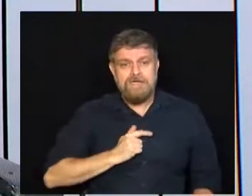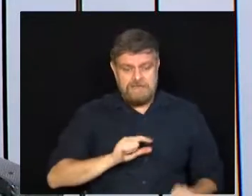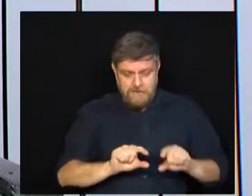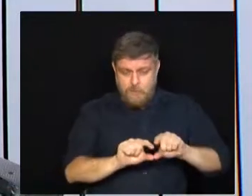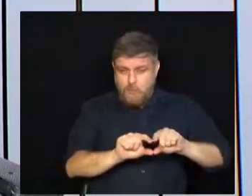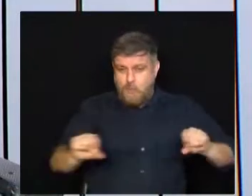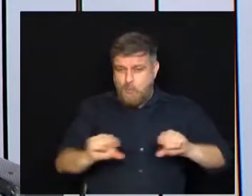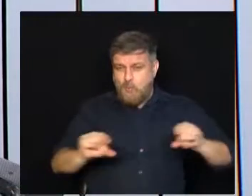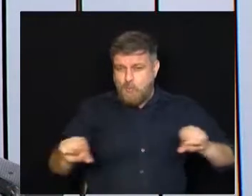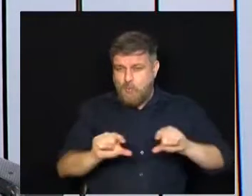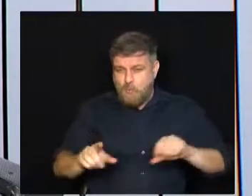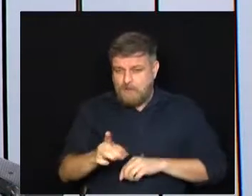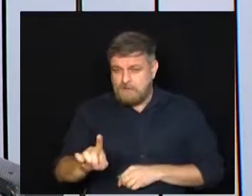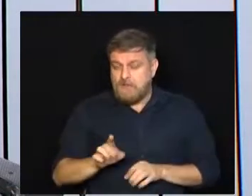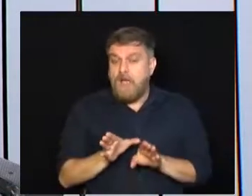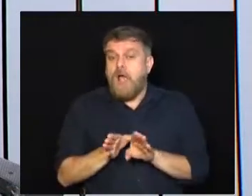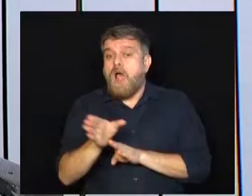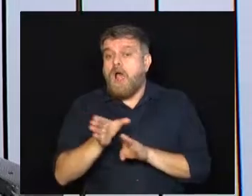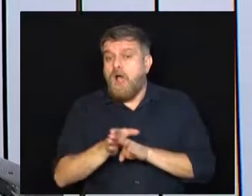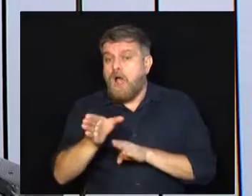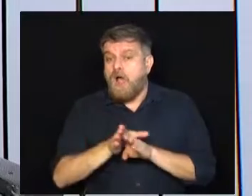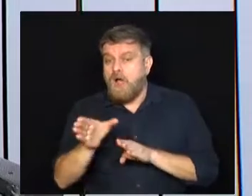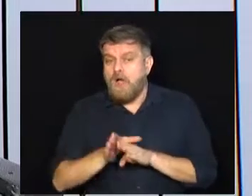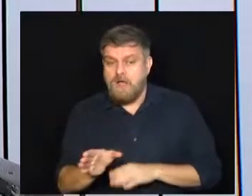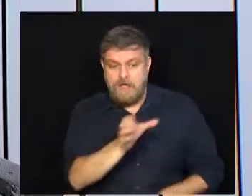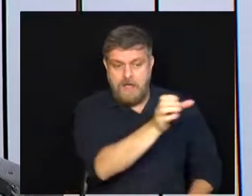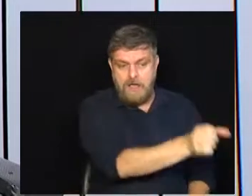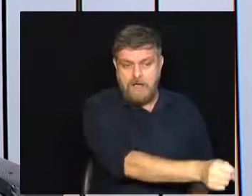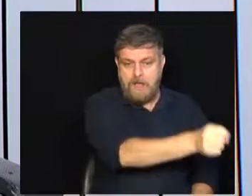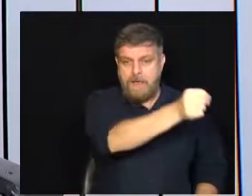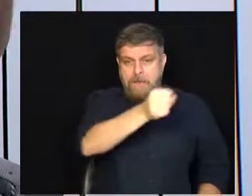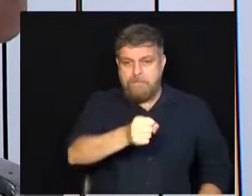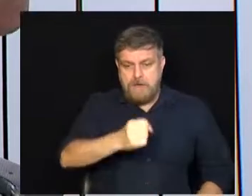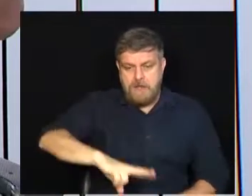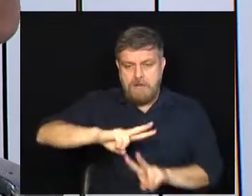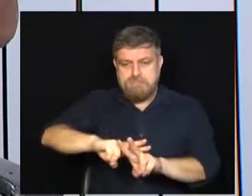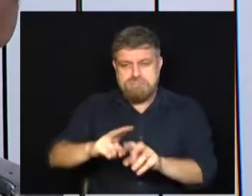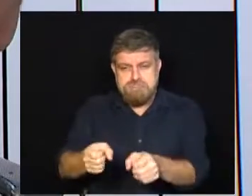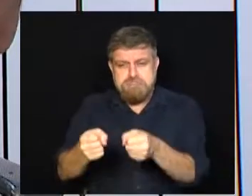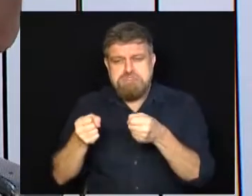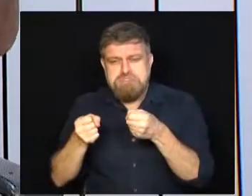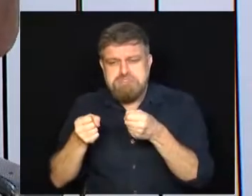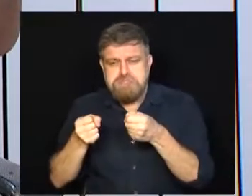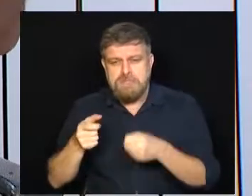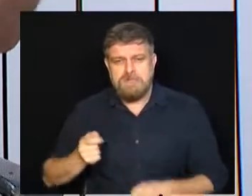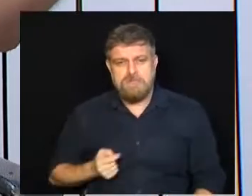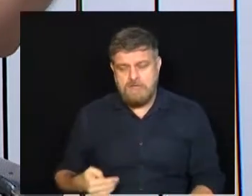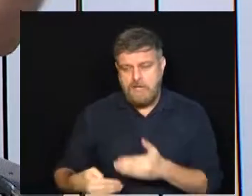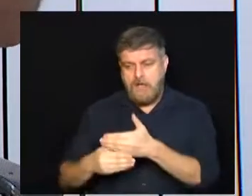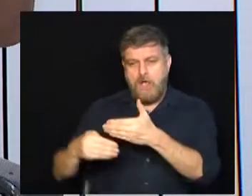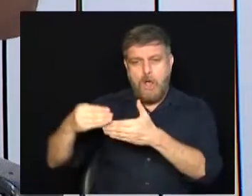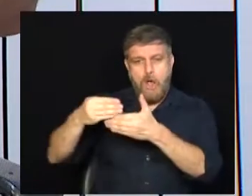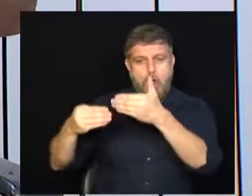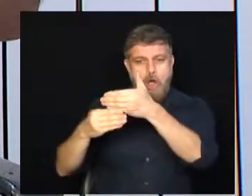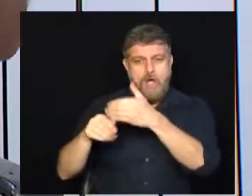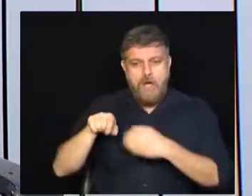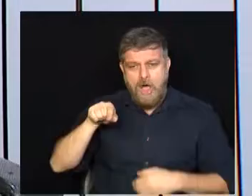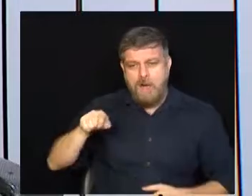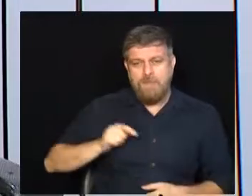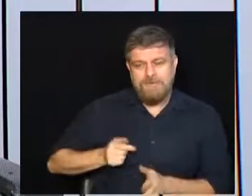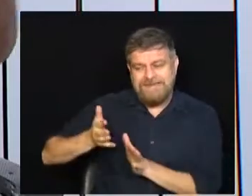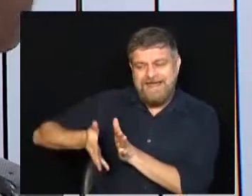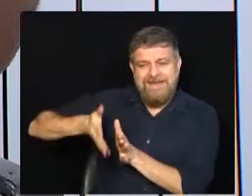diz o seguinte: recomendo o confinamento dessas pessoas lá nos muros da FEPASA,